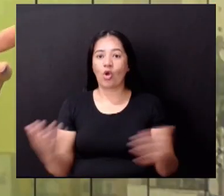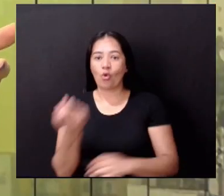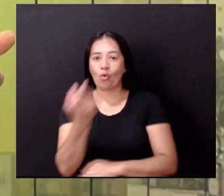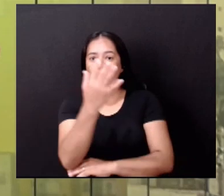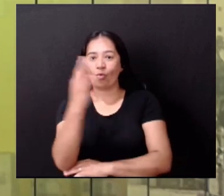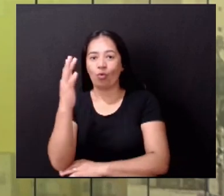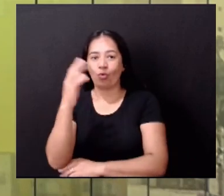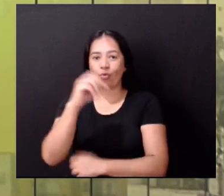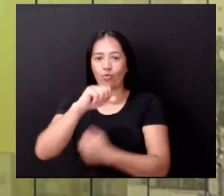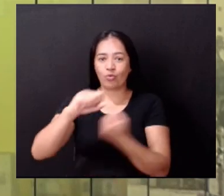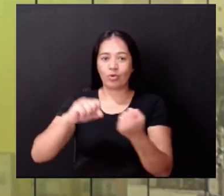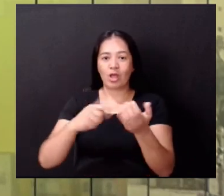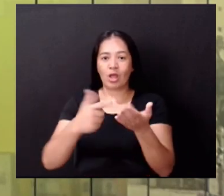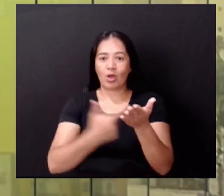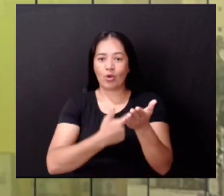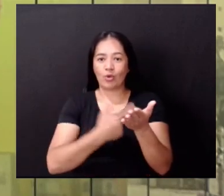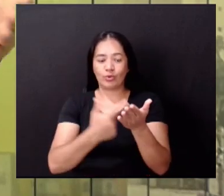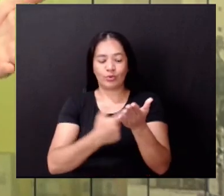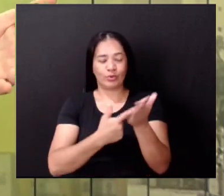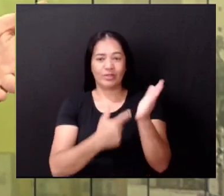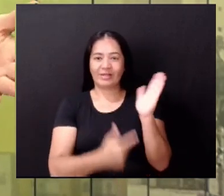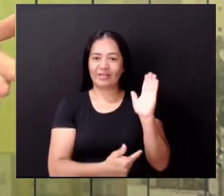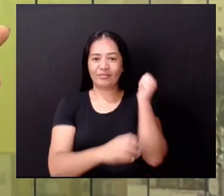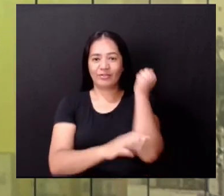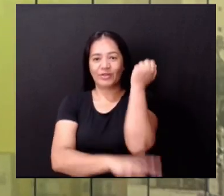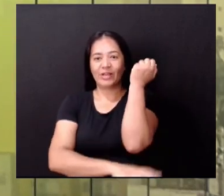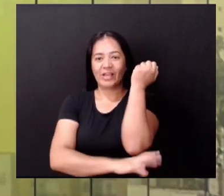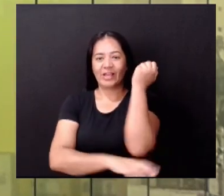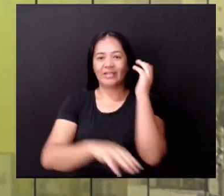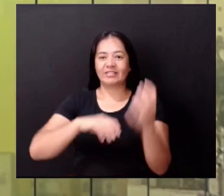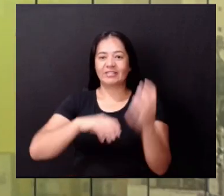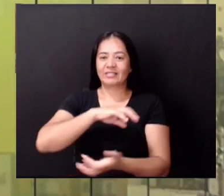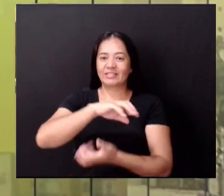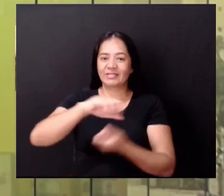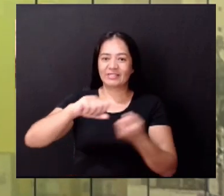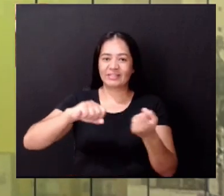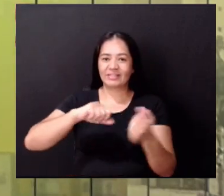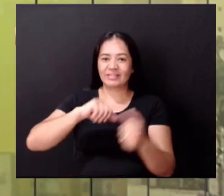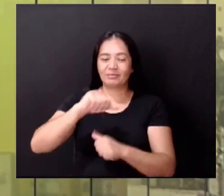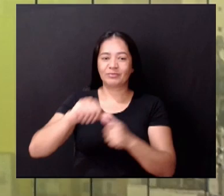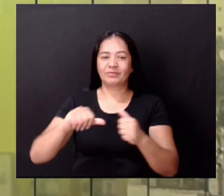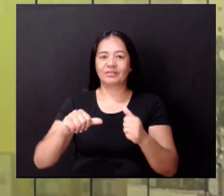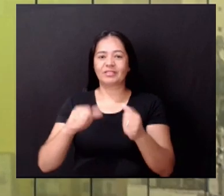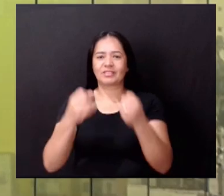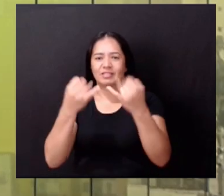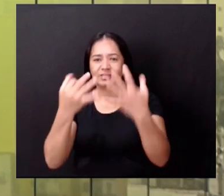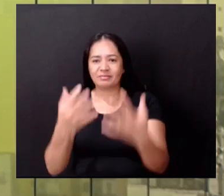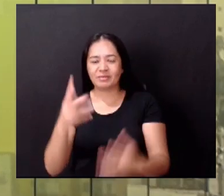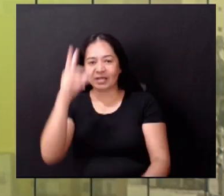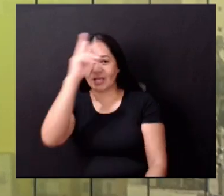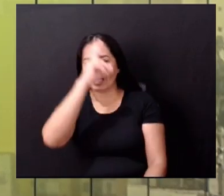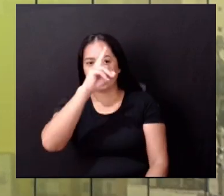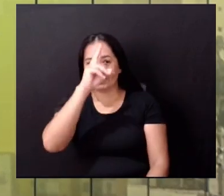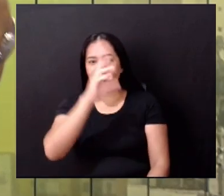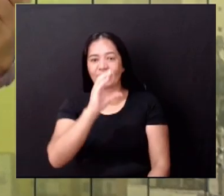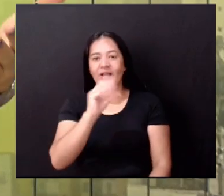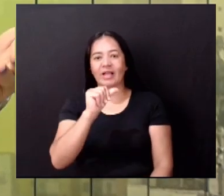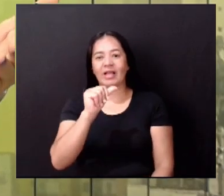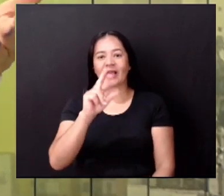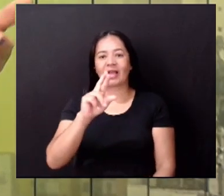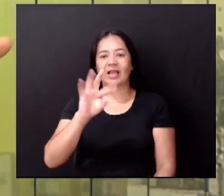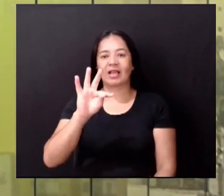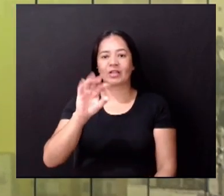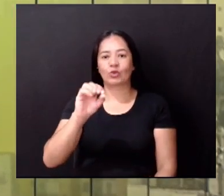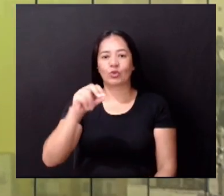No Giro Ambiental de hoje a gente vai falar sobre o livro Raízes da Mudança, que conta a história do cartonifício de Valinhos, que é uma das